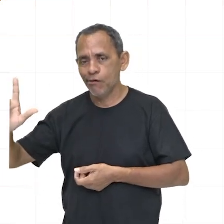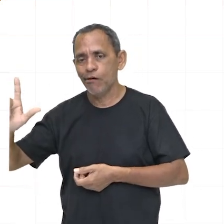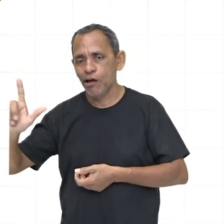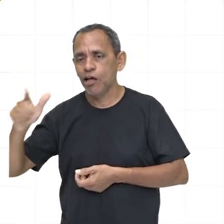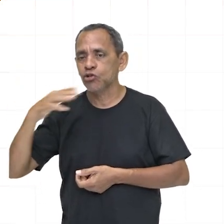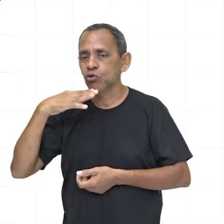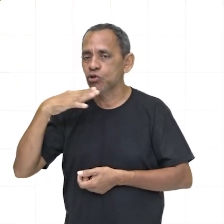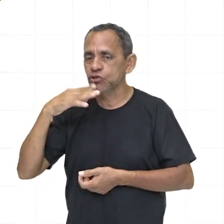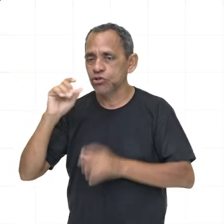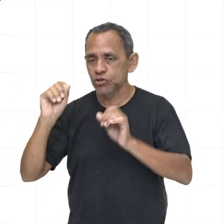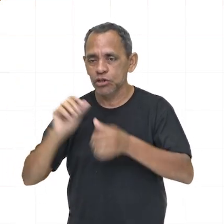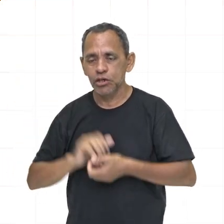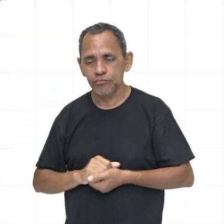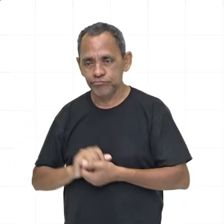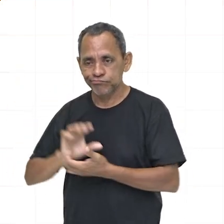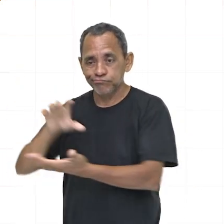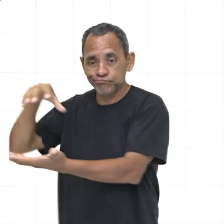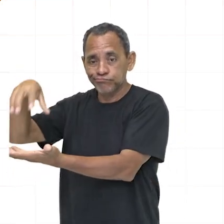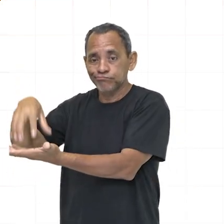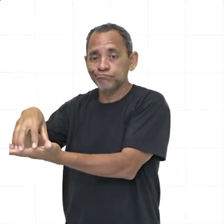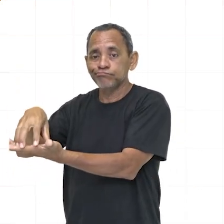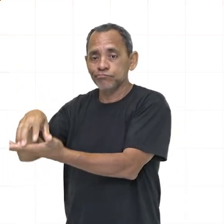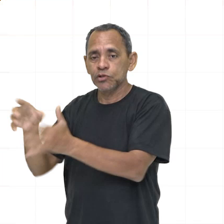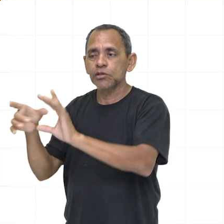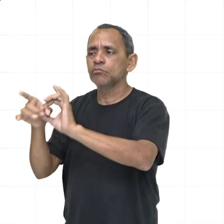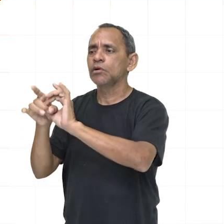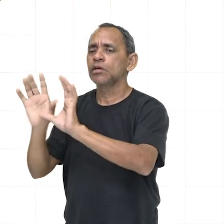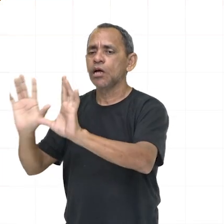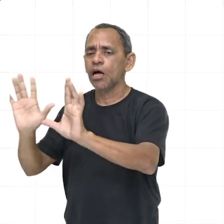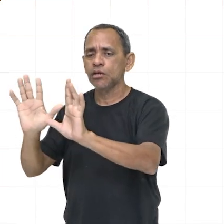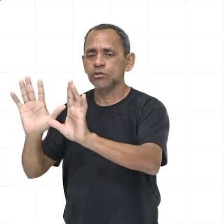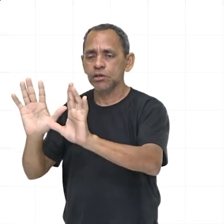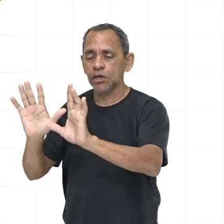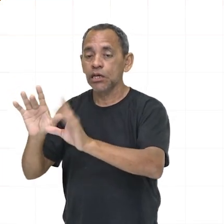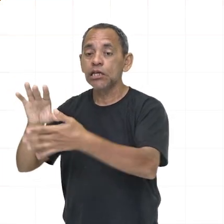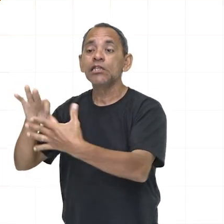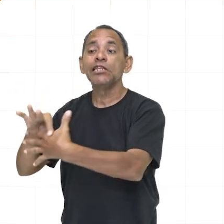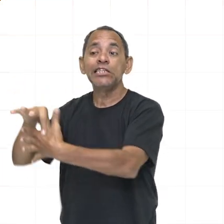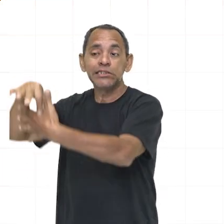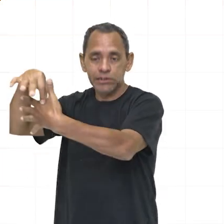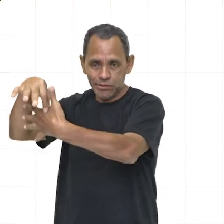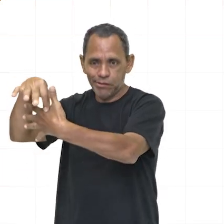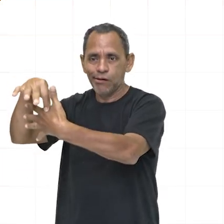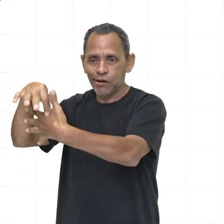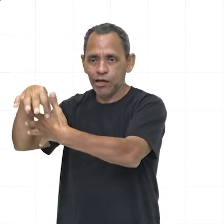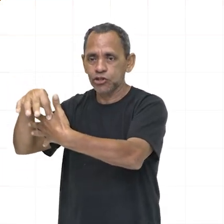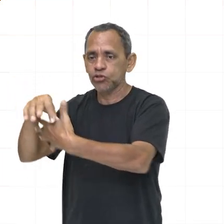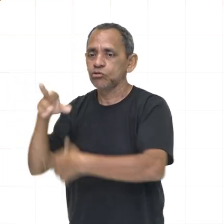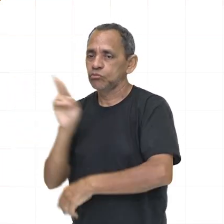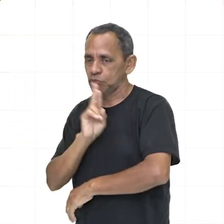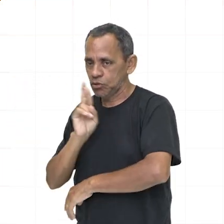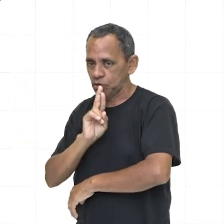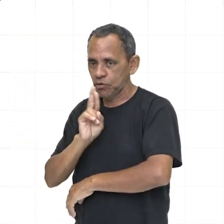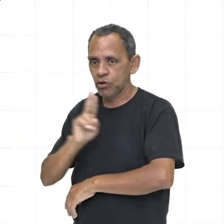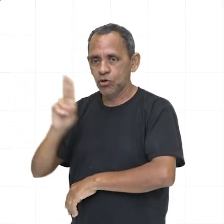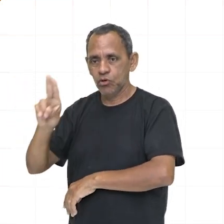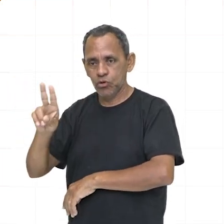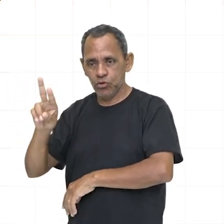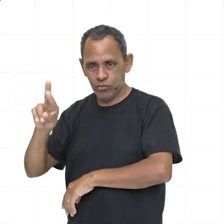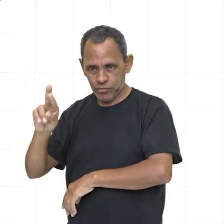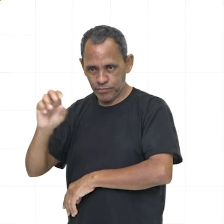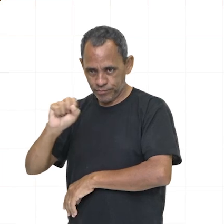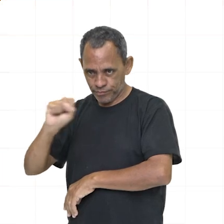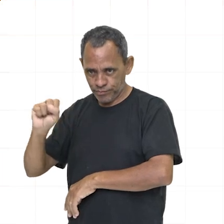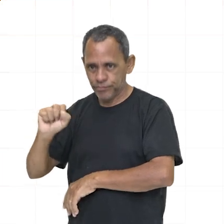como Pacto de Varsóvia e era liderado pela União Soviética, tá bom? Aí